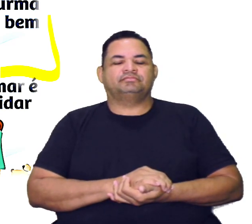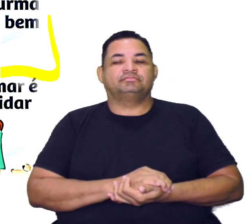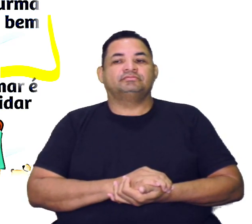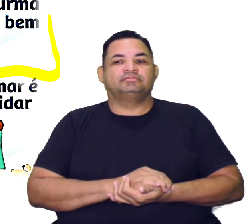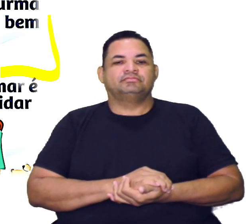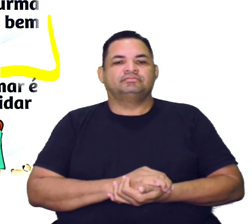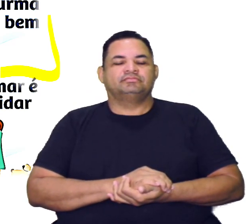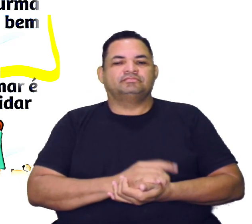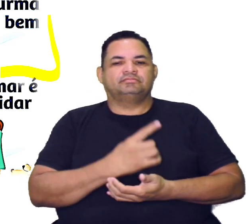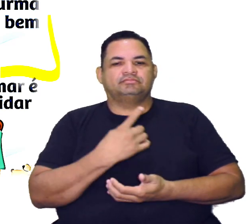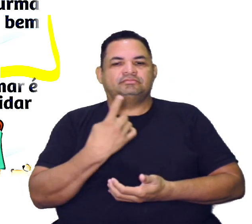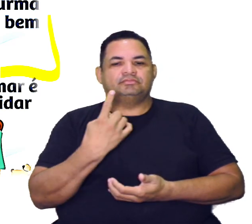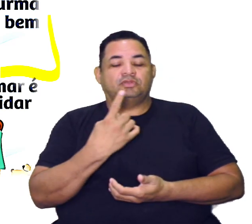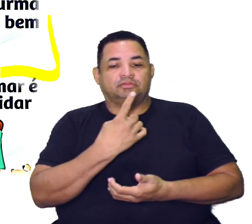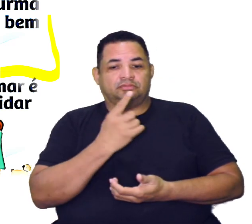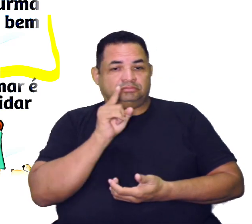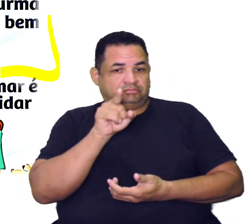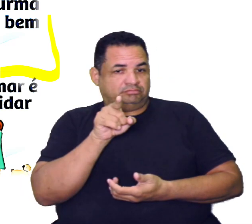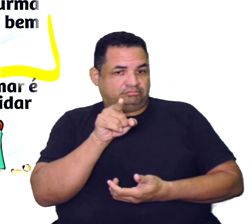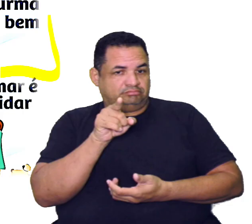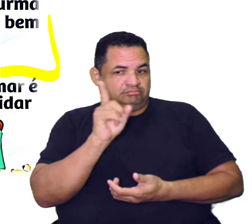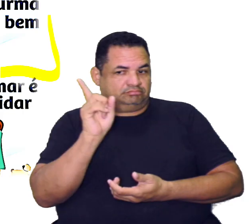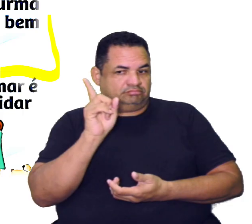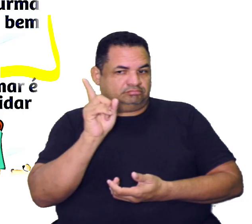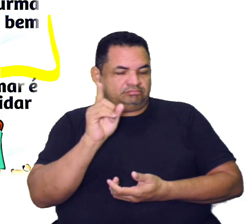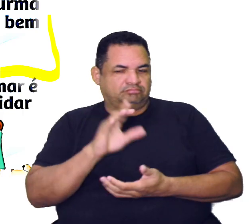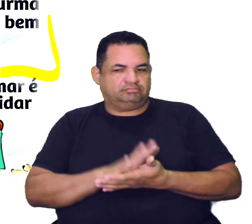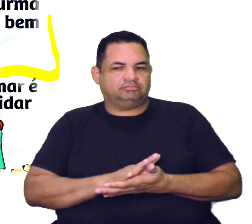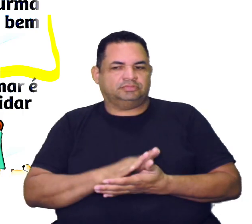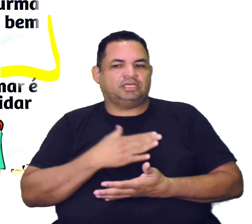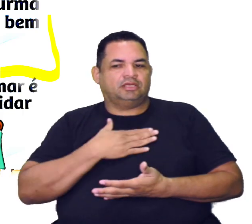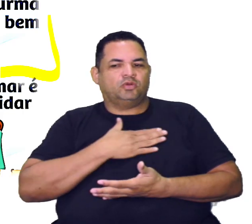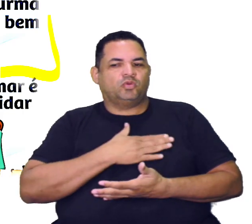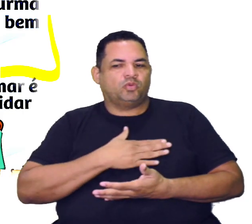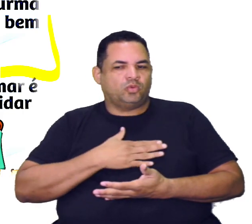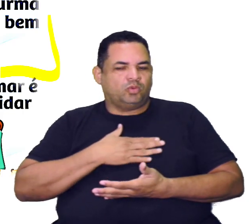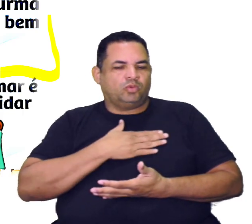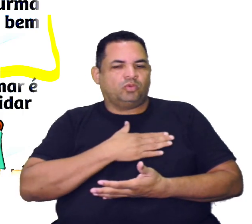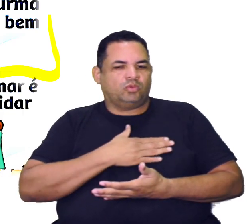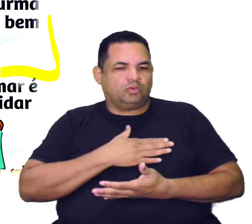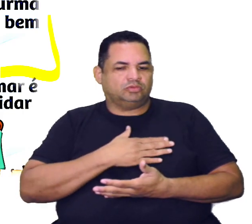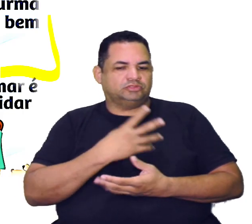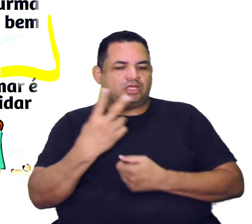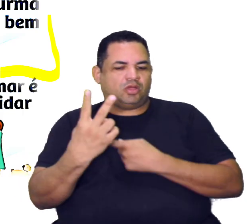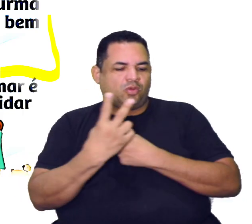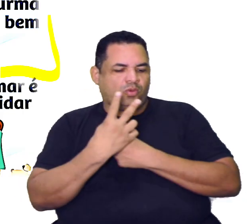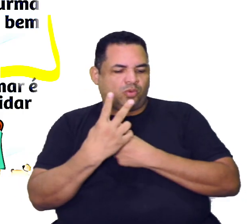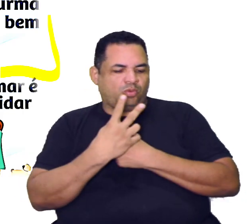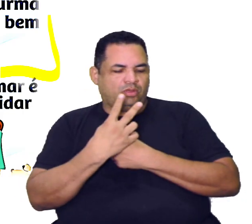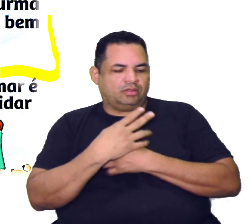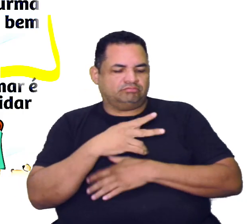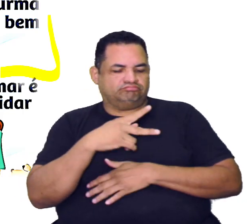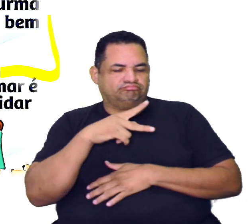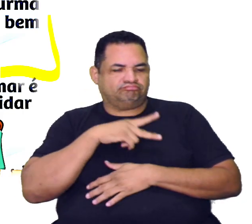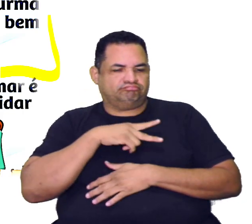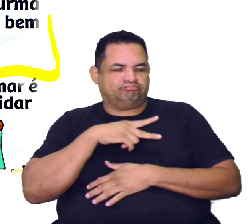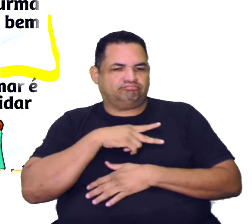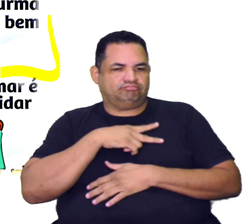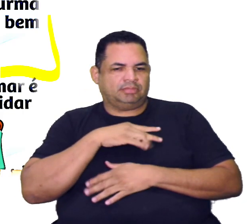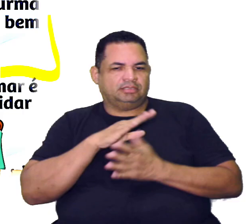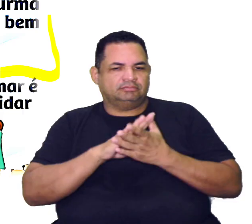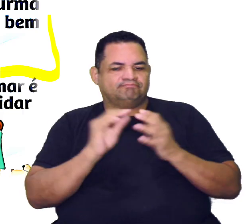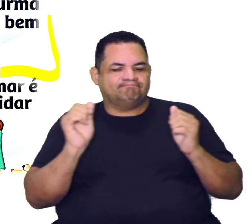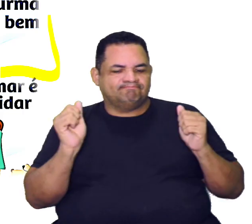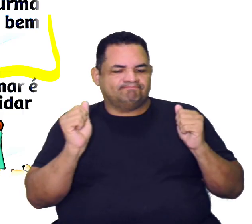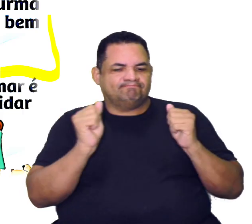sabendo. Então, gente, é assim que você demonstra amor por você mesmo. Então, quando você cuida muito bem de você, você